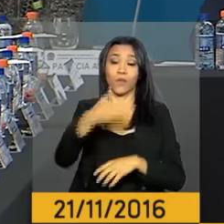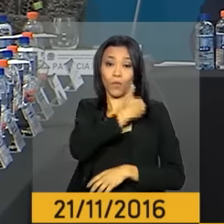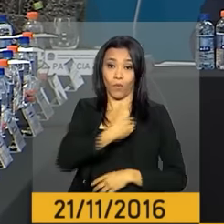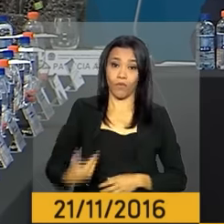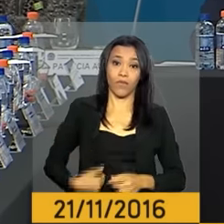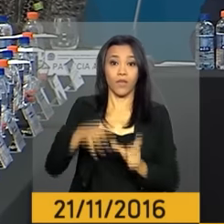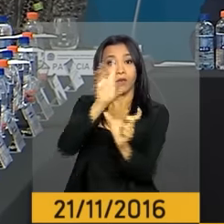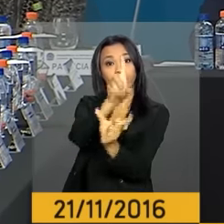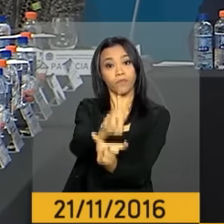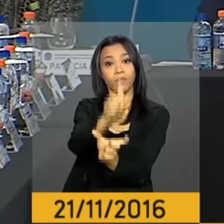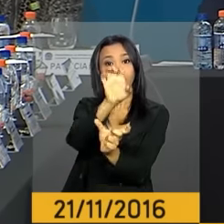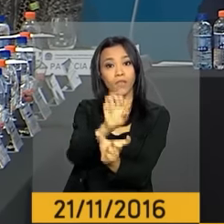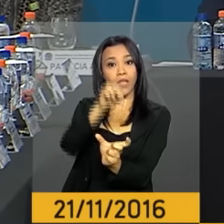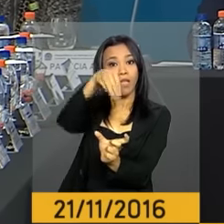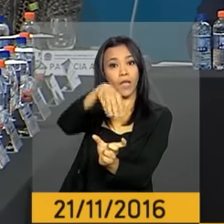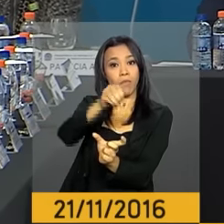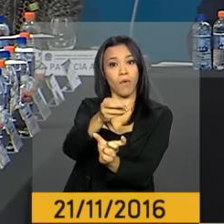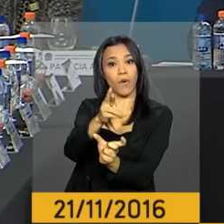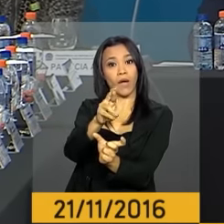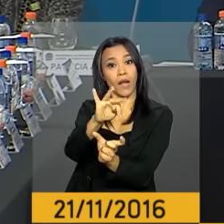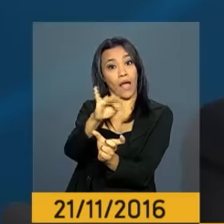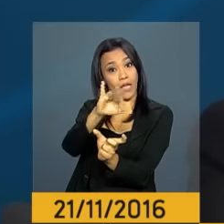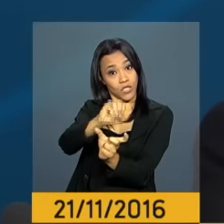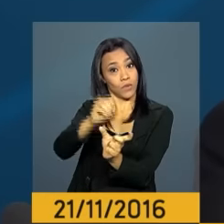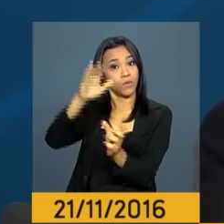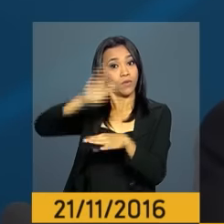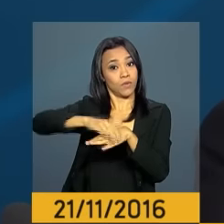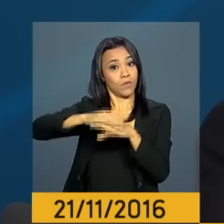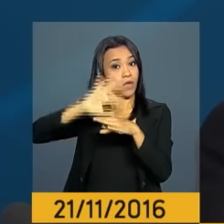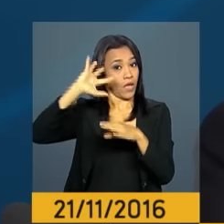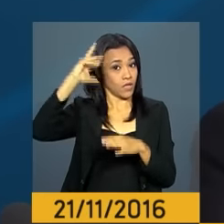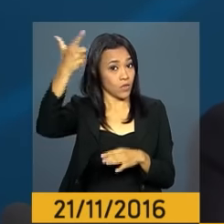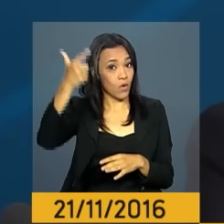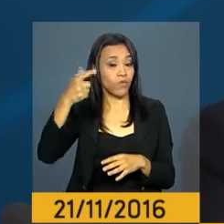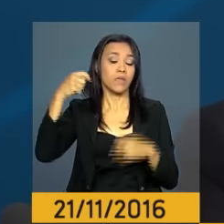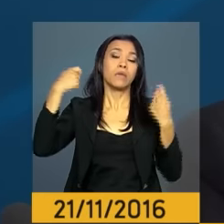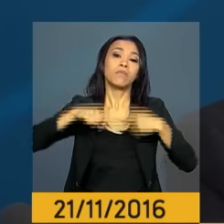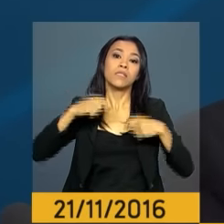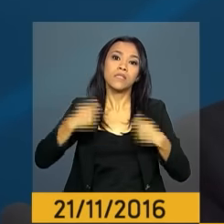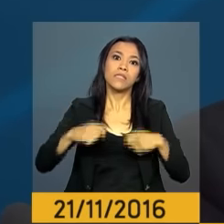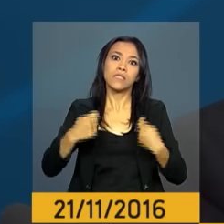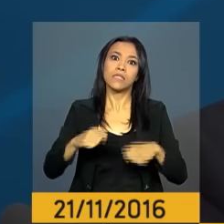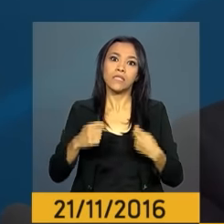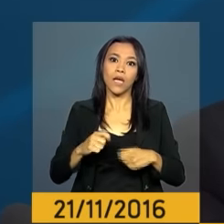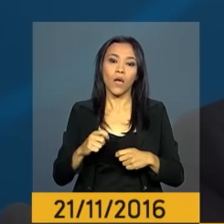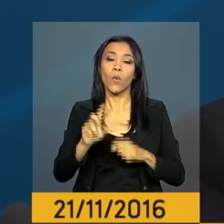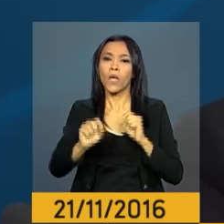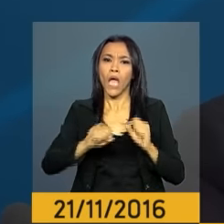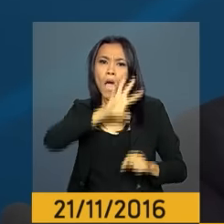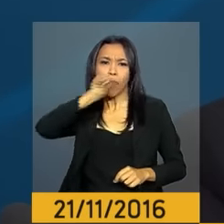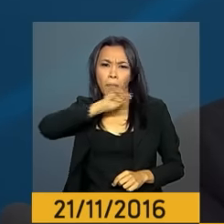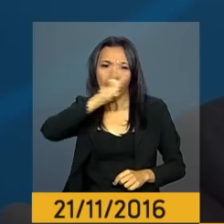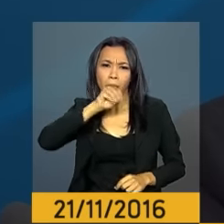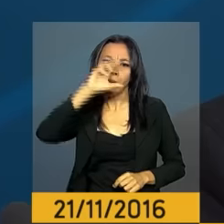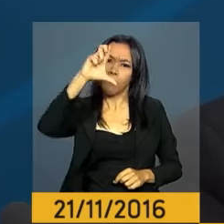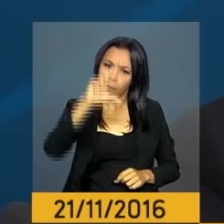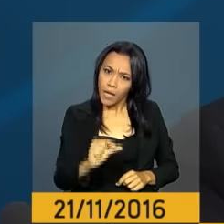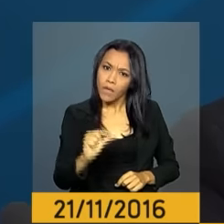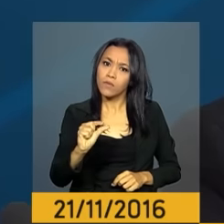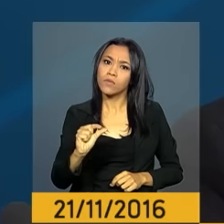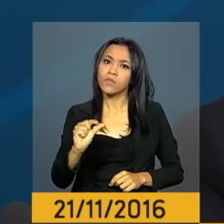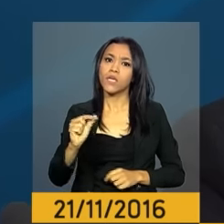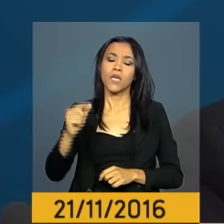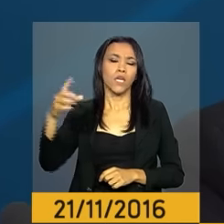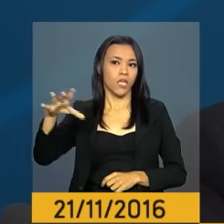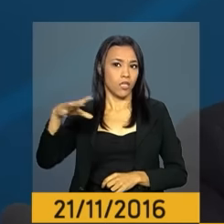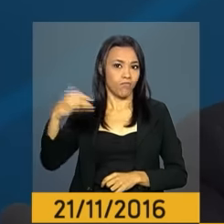que é a humildade, menos para falar e mais para escutar. E sabem os senhores